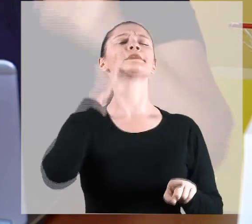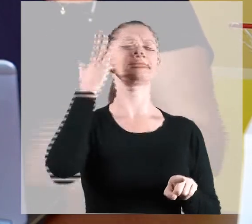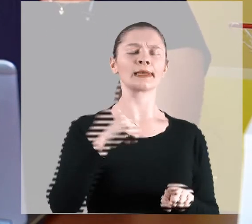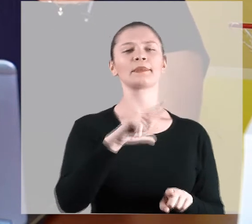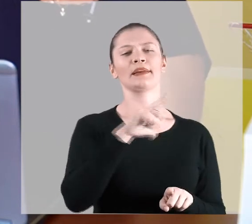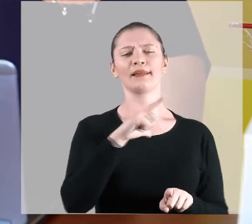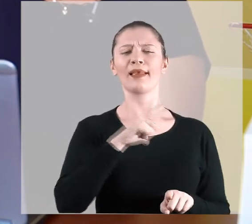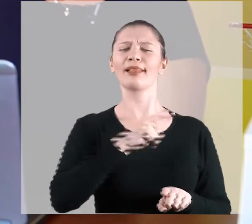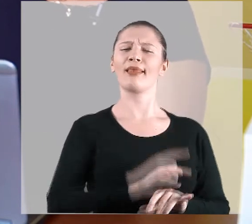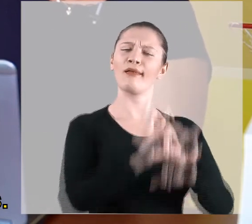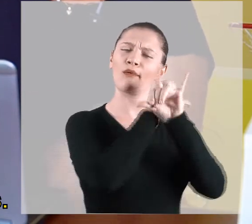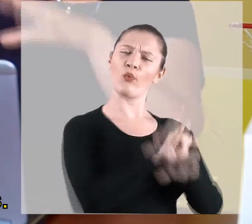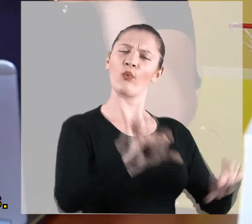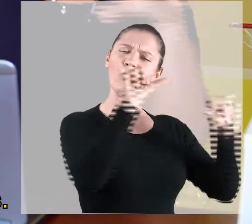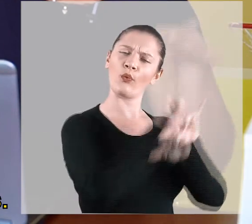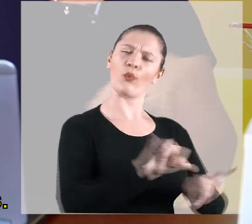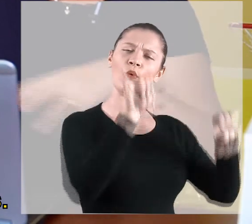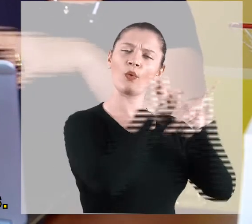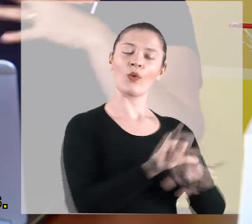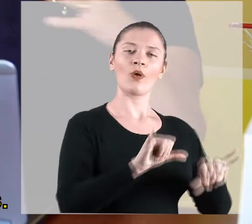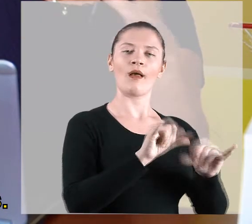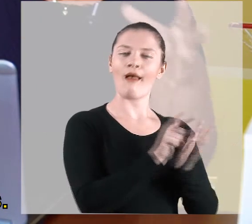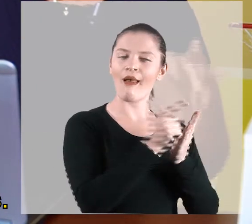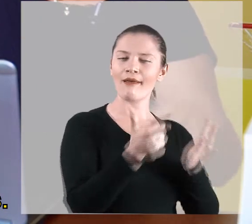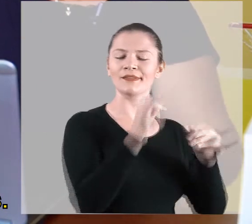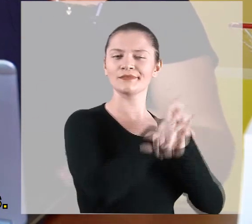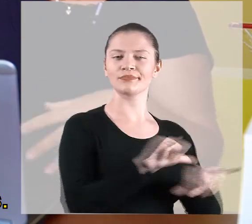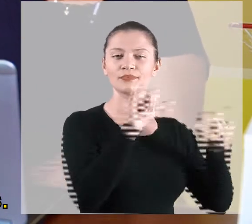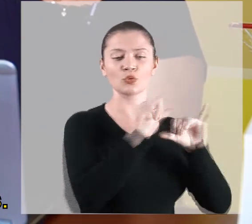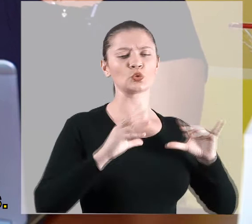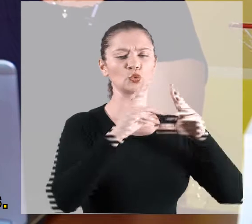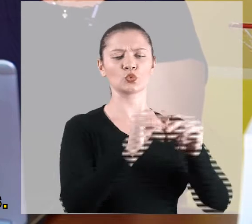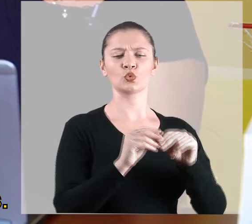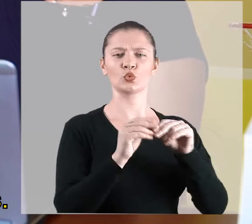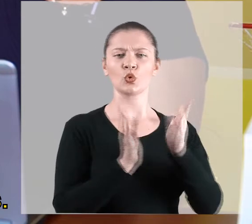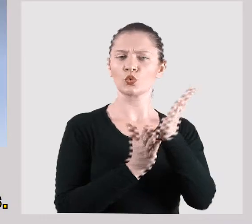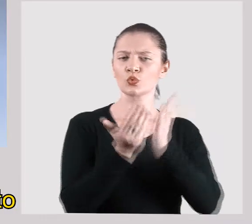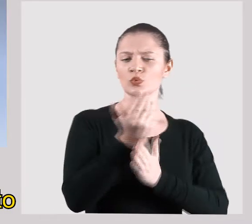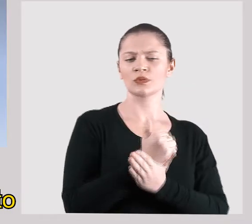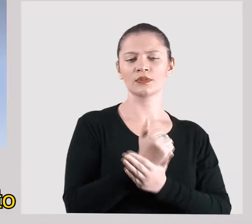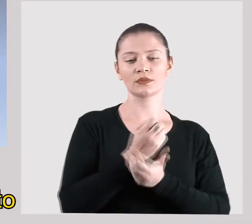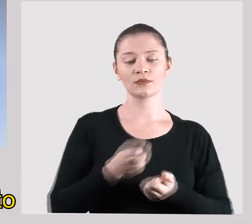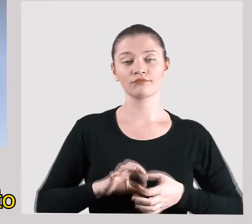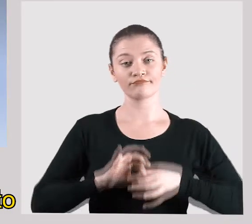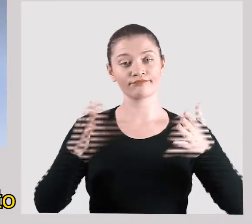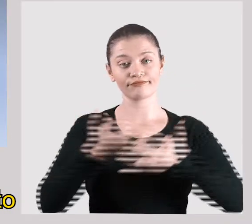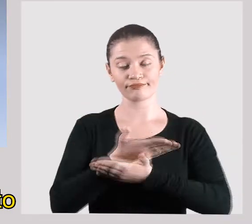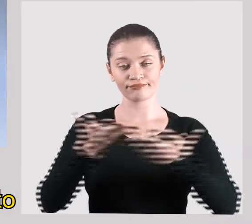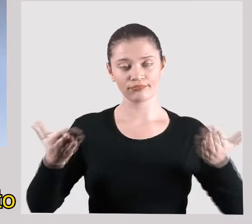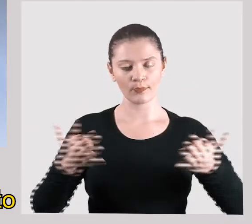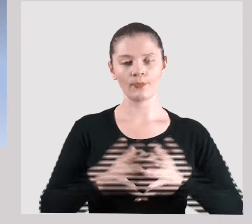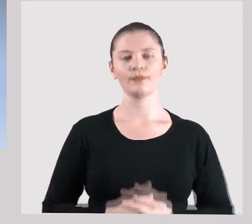várias reportagens, né? Então, todos os dados que tem aqui estão disponíveis, são públicos, né? Então, aqui fala, né, a fila